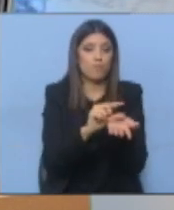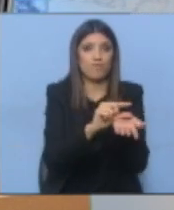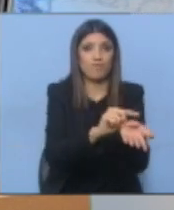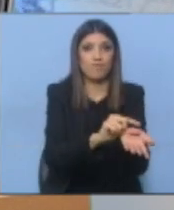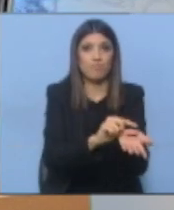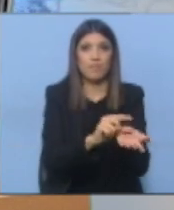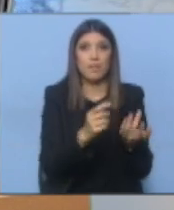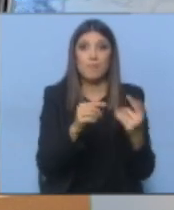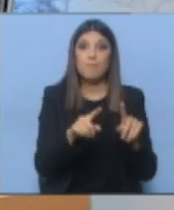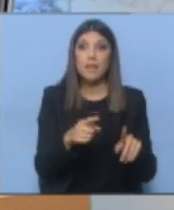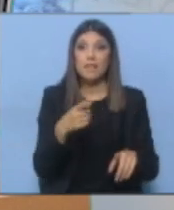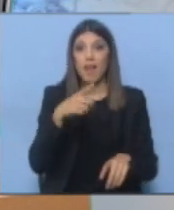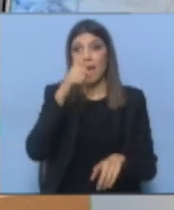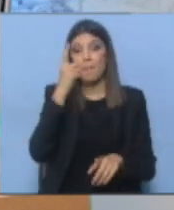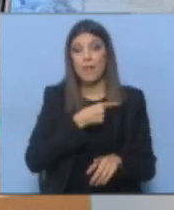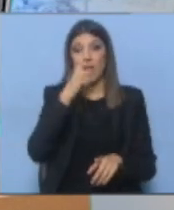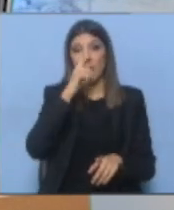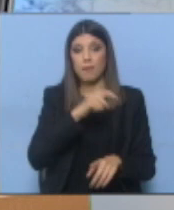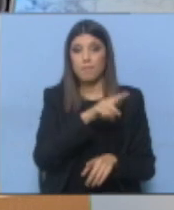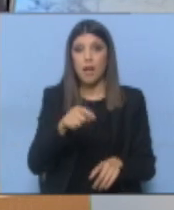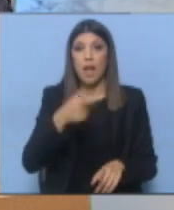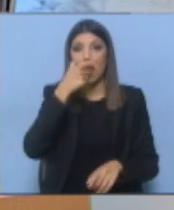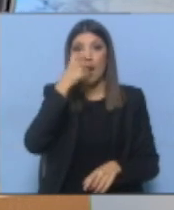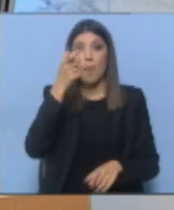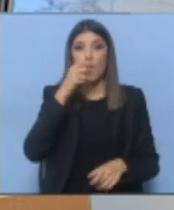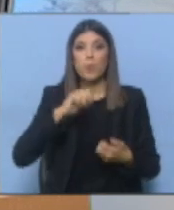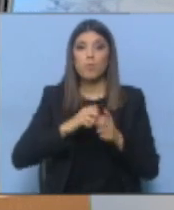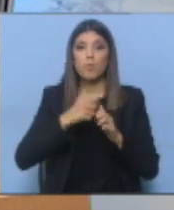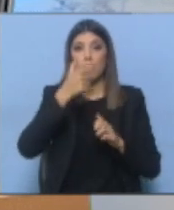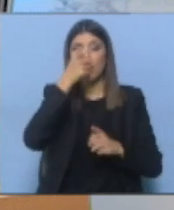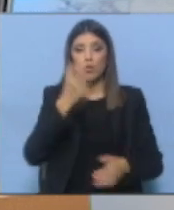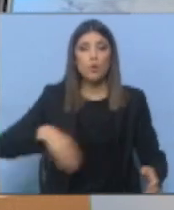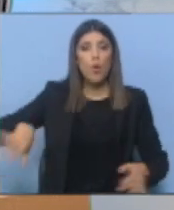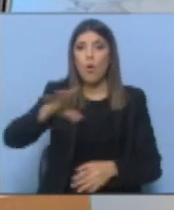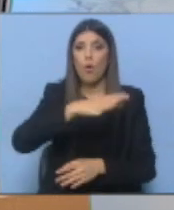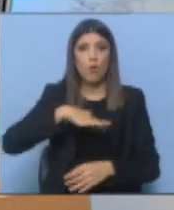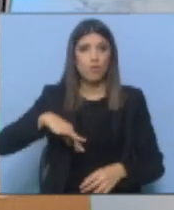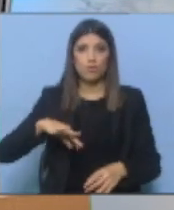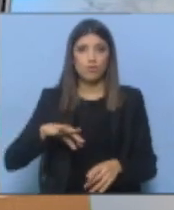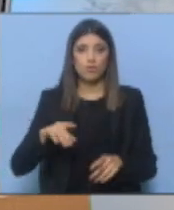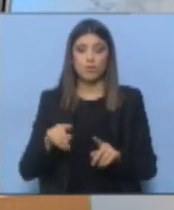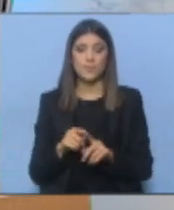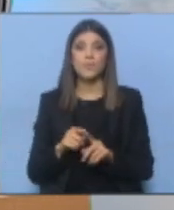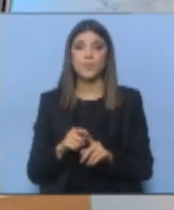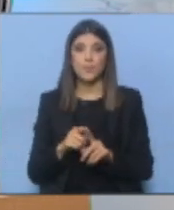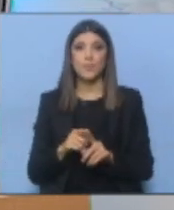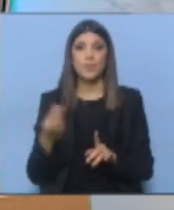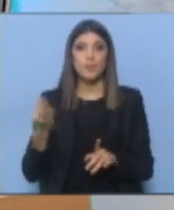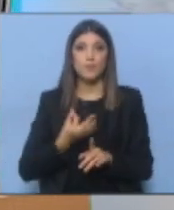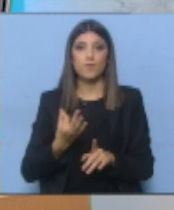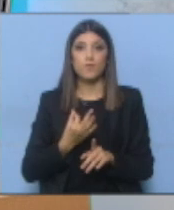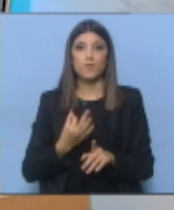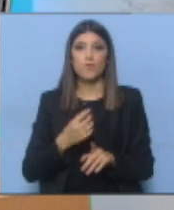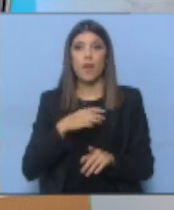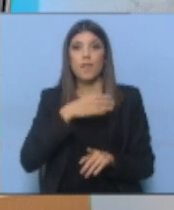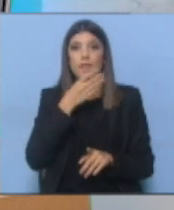de todos, não é um problema do governo, do Estado, é de toda a gente. Claro, e referiu aí a vossa atenção e o vosso